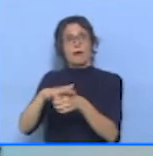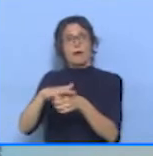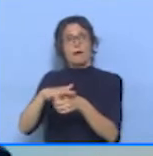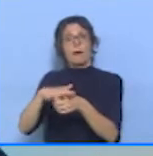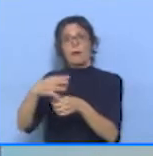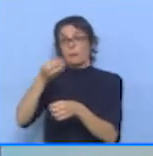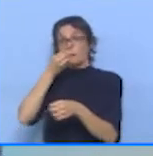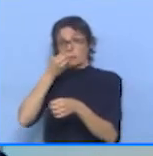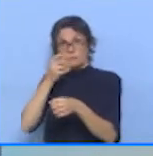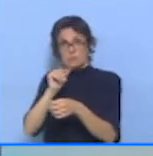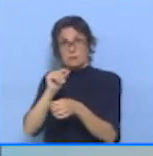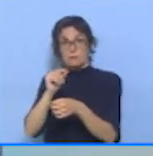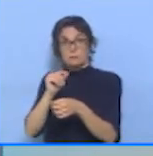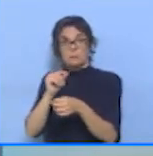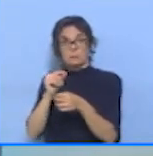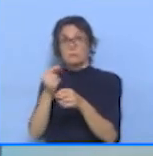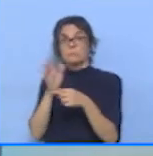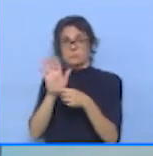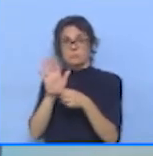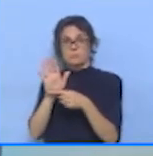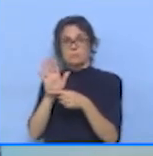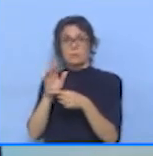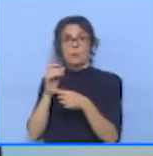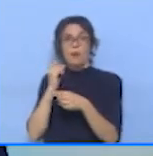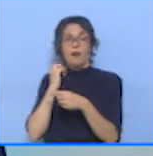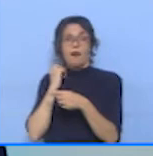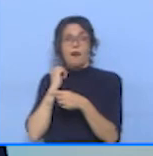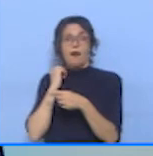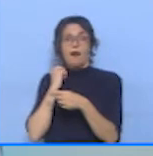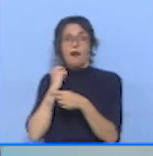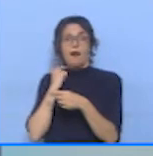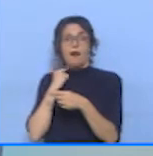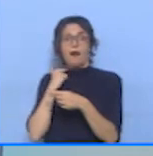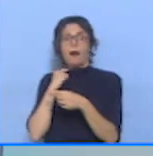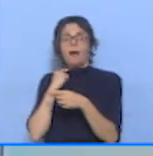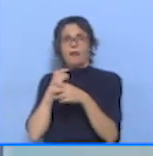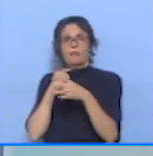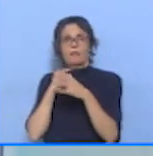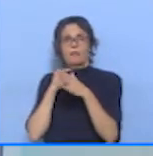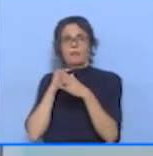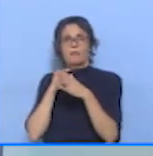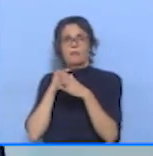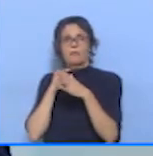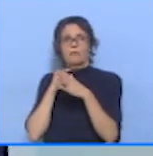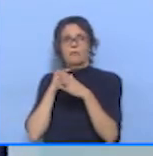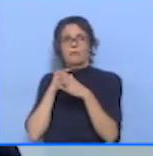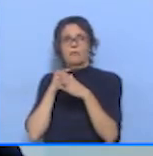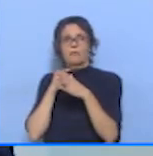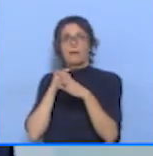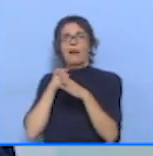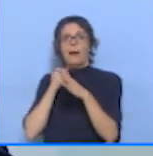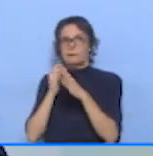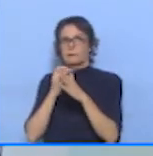grande à custa do excessivo consumo de carne, que se verifica, nomeadamente em Portugal. Não